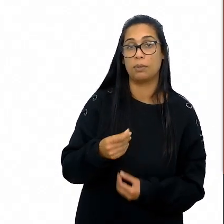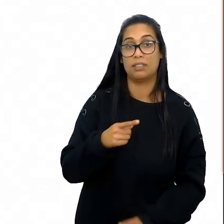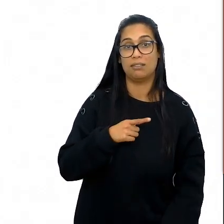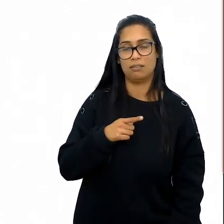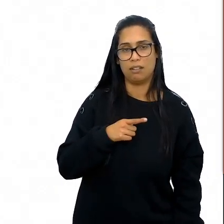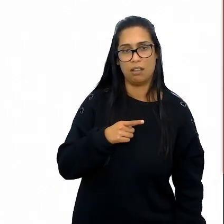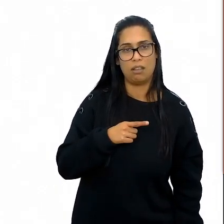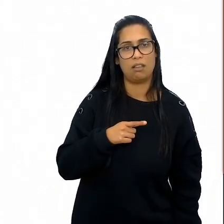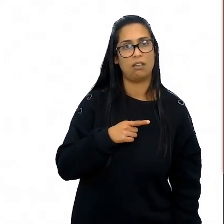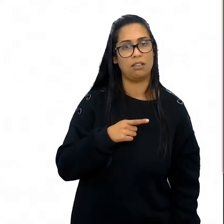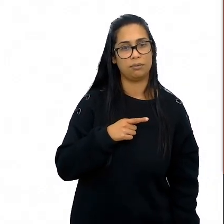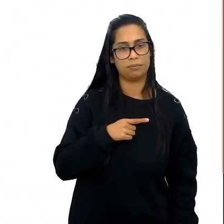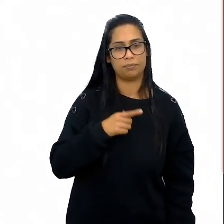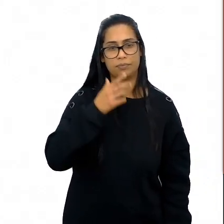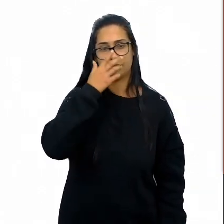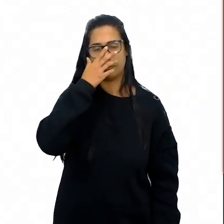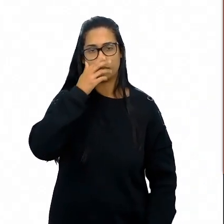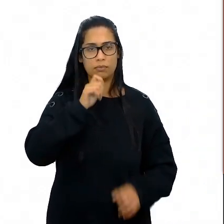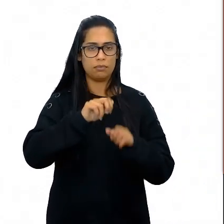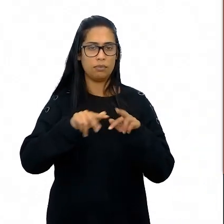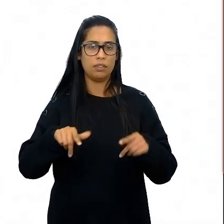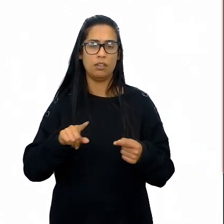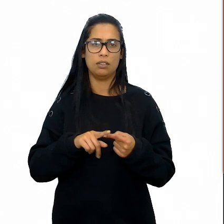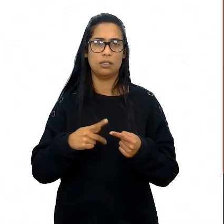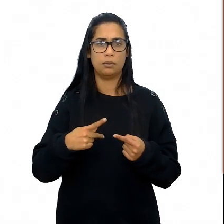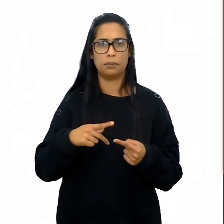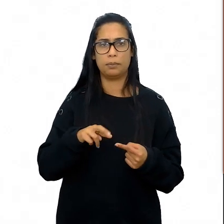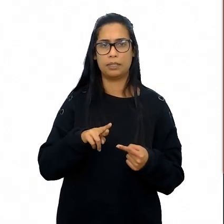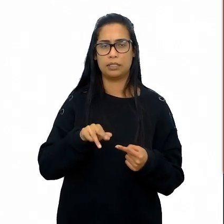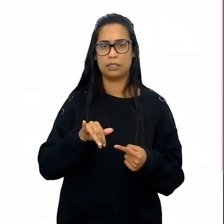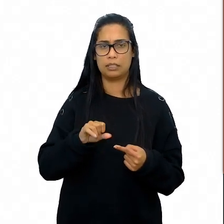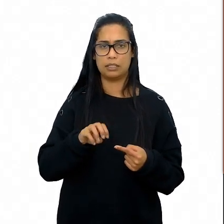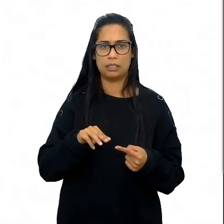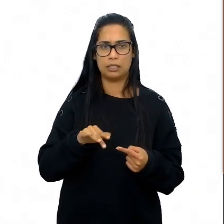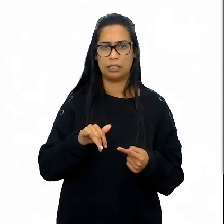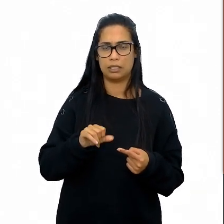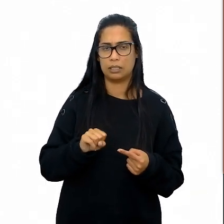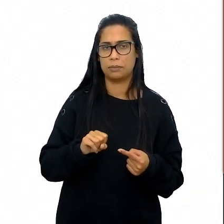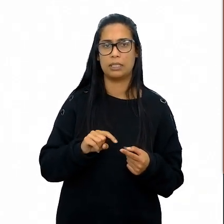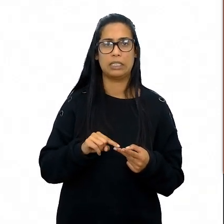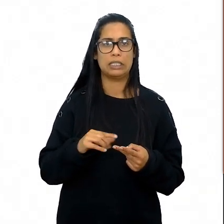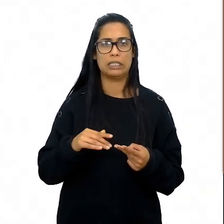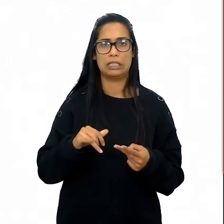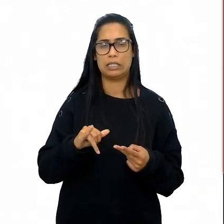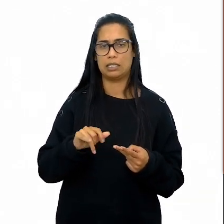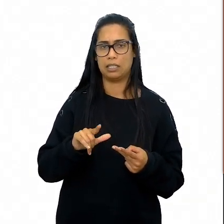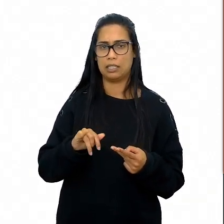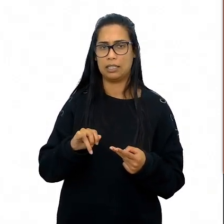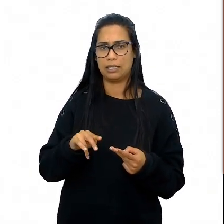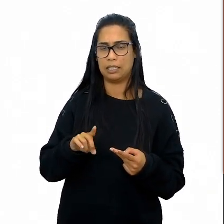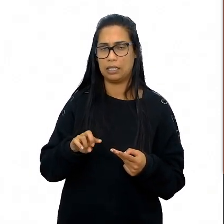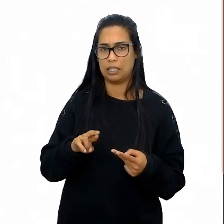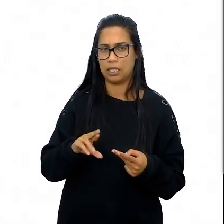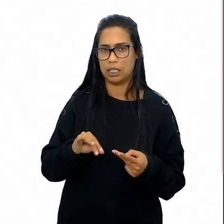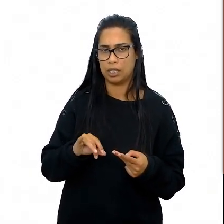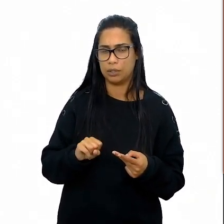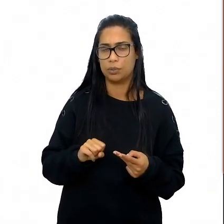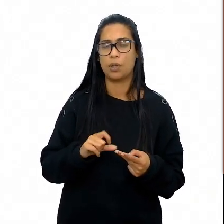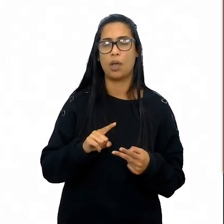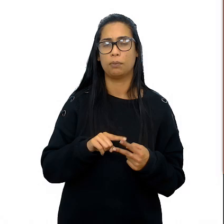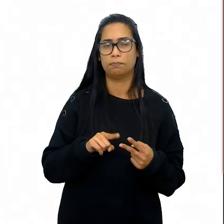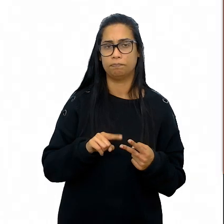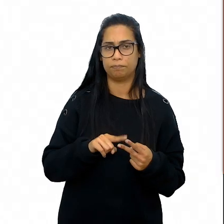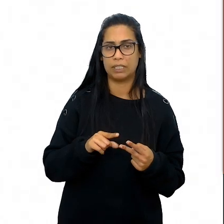volumes de prismas e cilindros Então eu preciso trabalhar com esses objetos matemáticos uma perspectiva de resolver